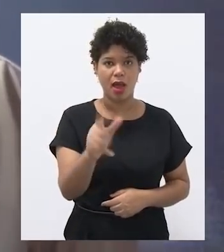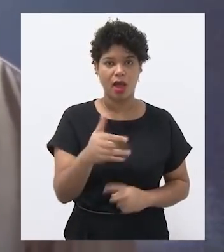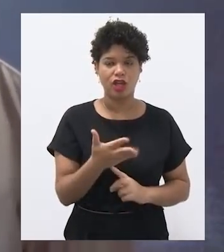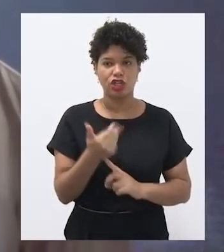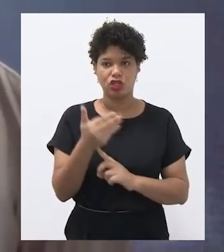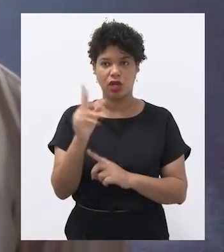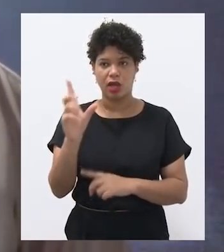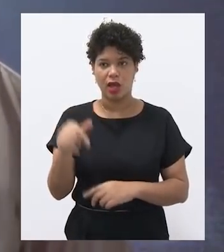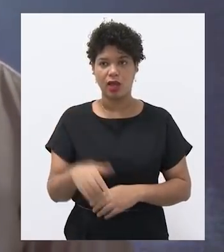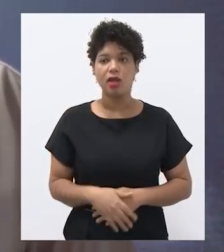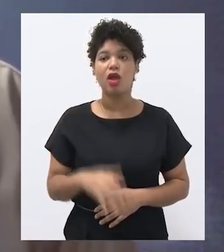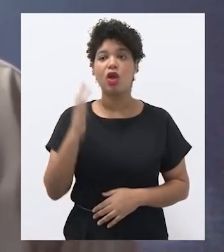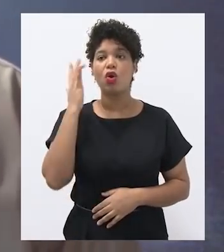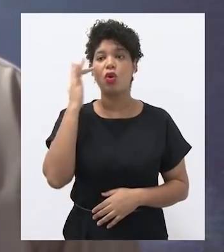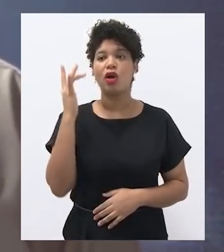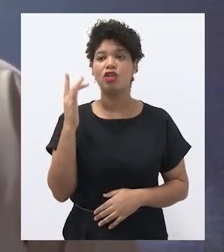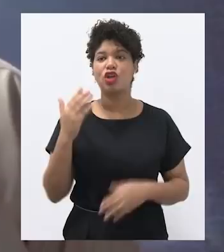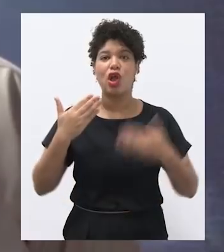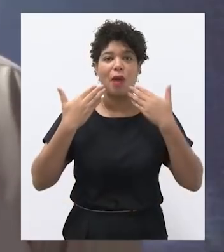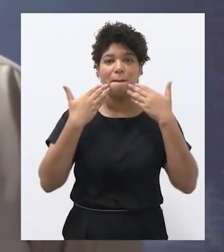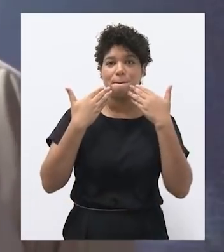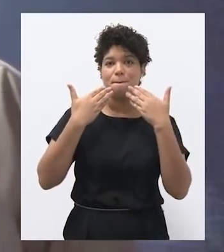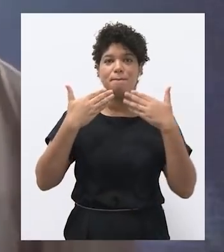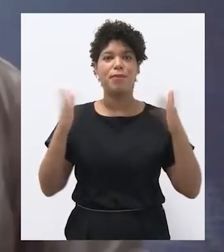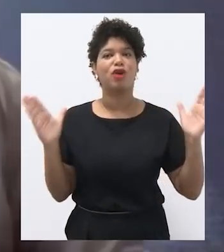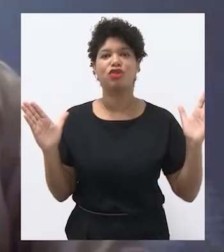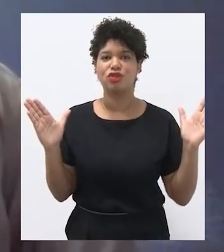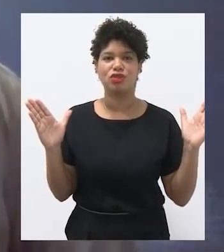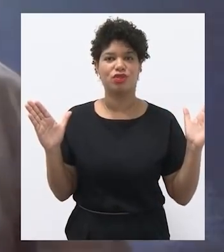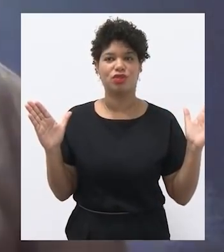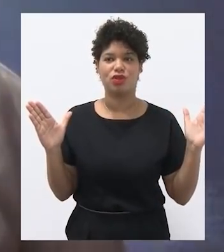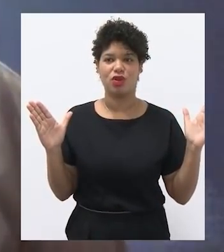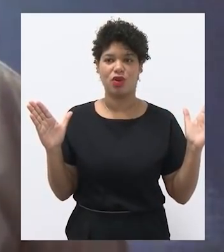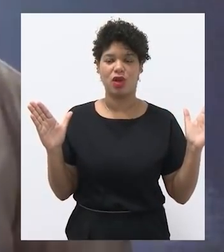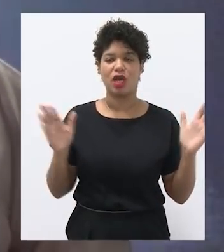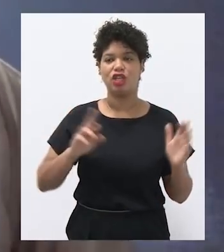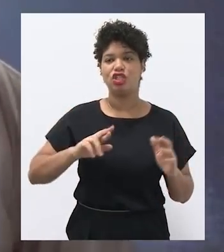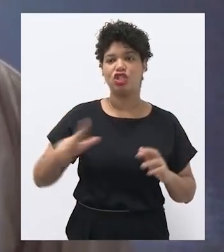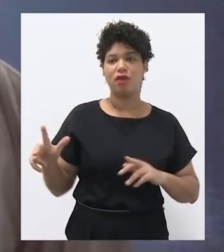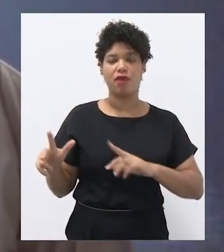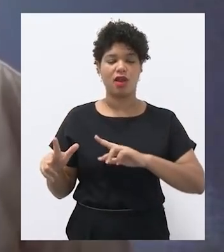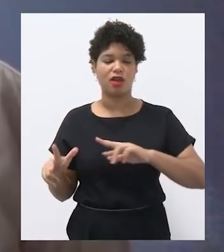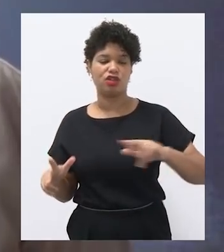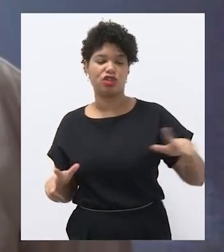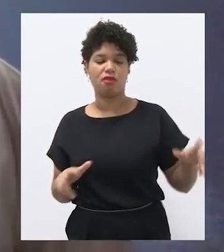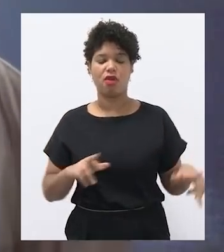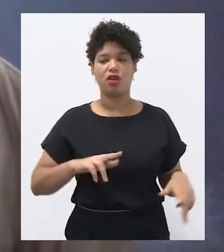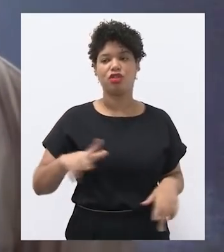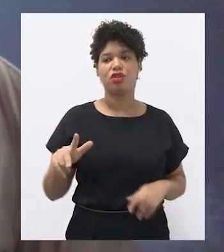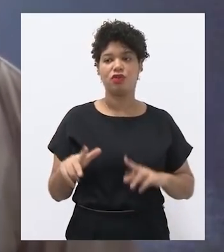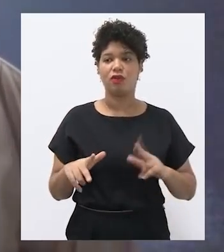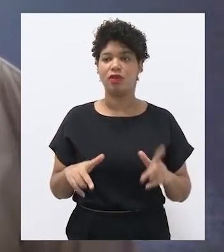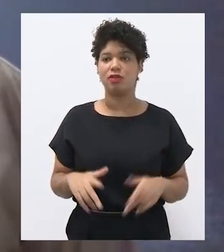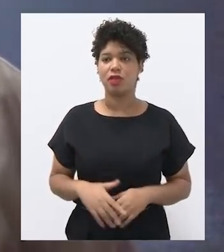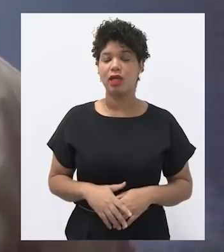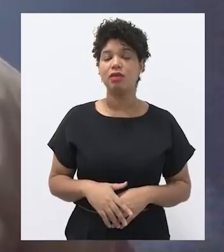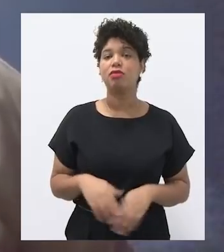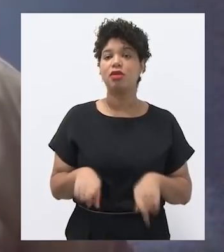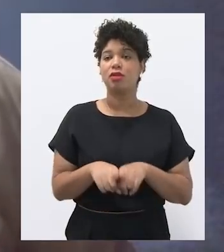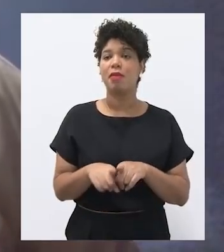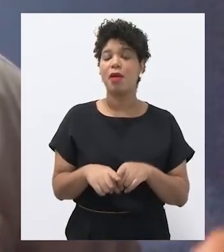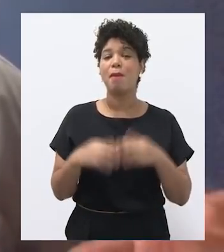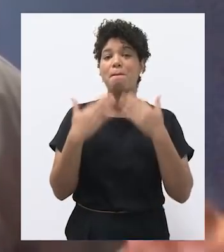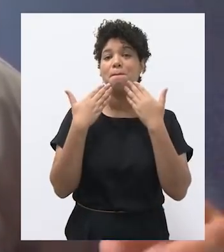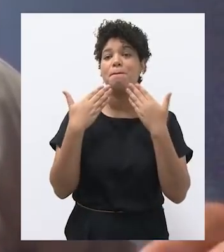A pandemia, para mim, escancarou as diferenças, escancarou as